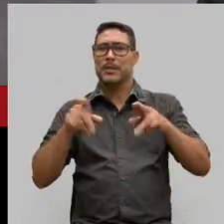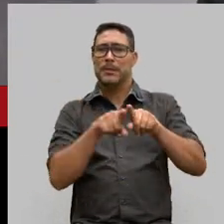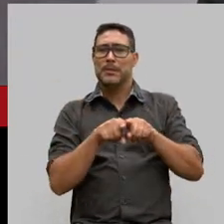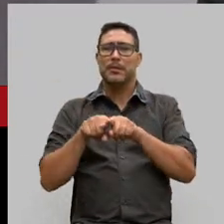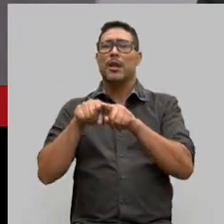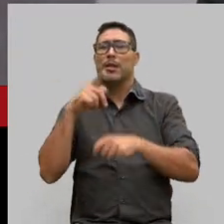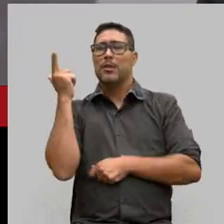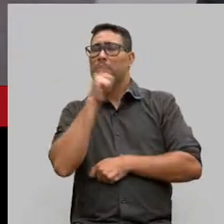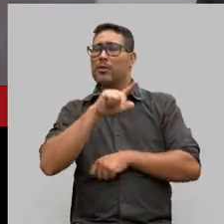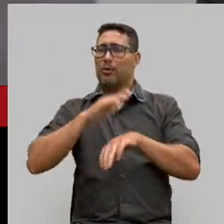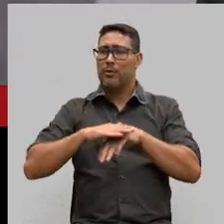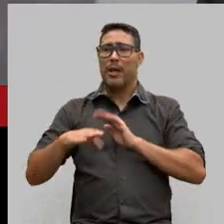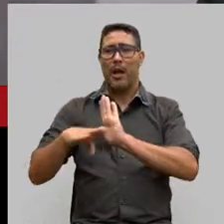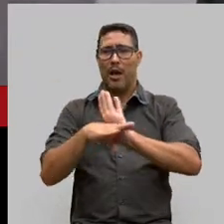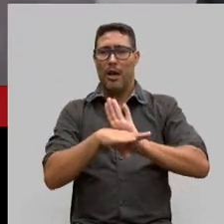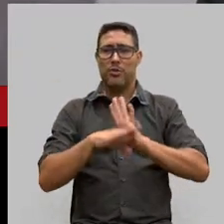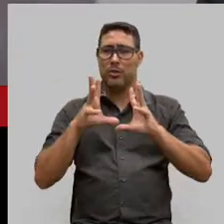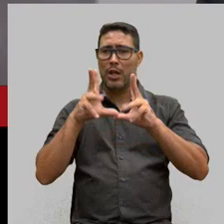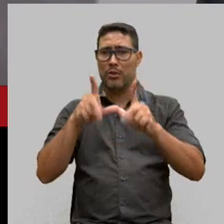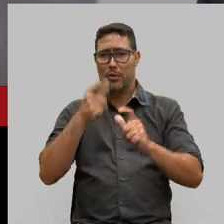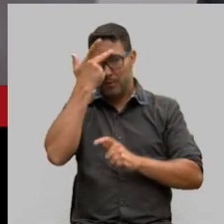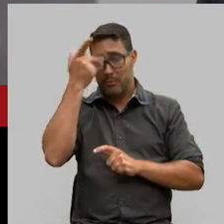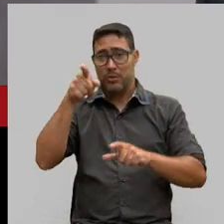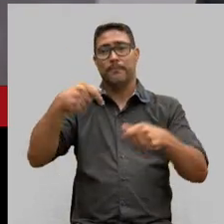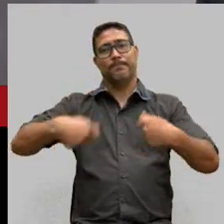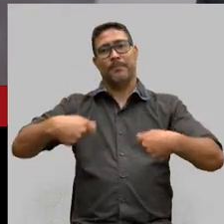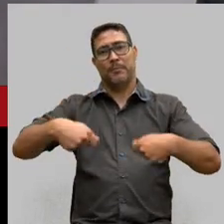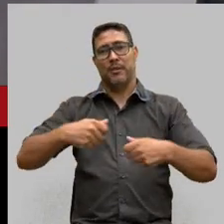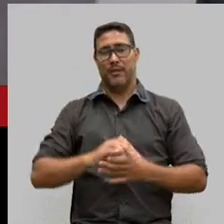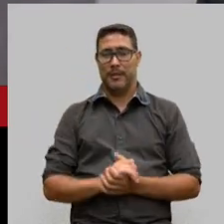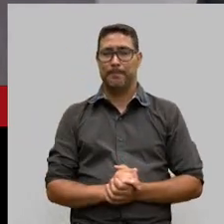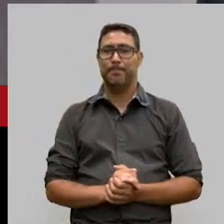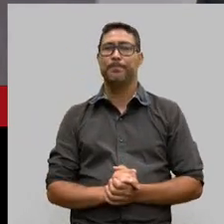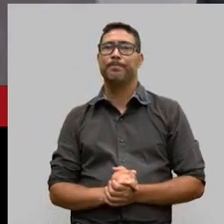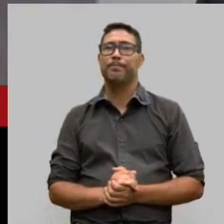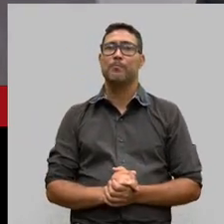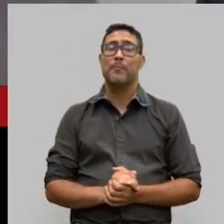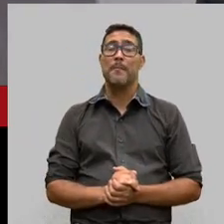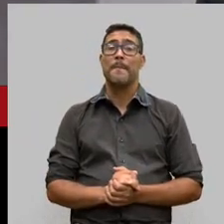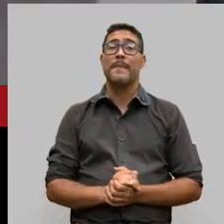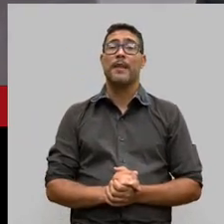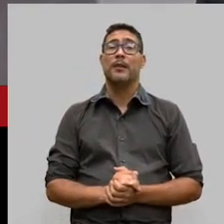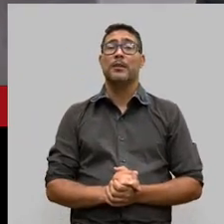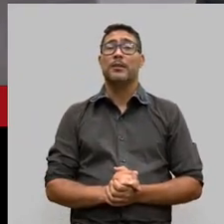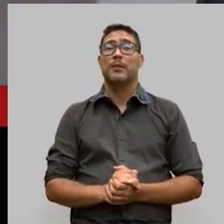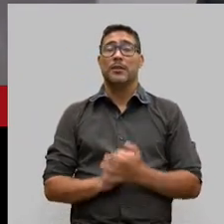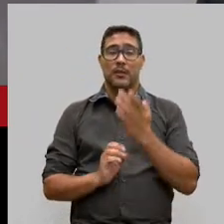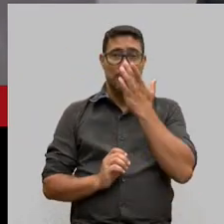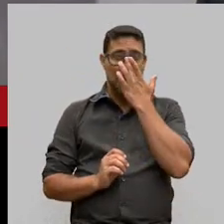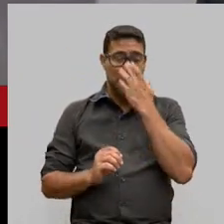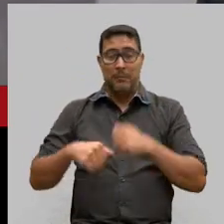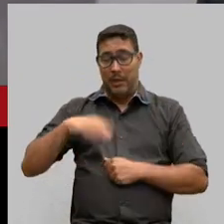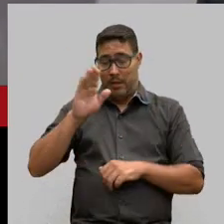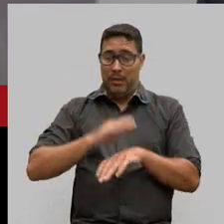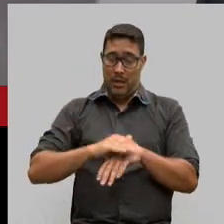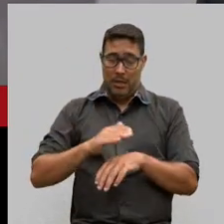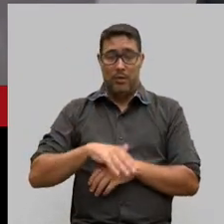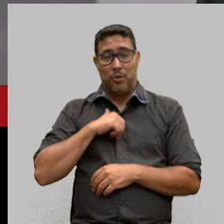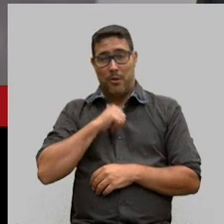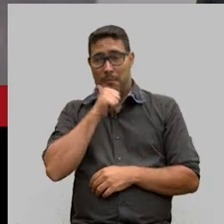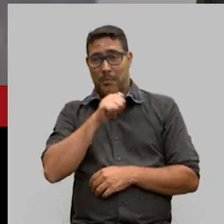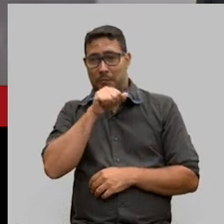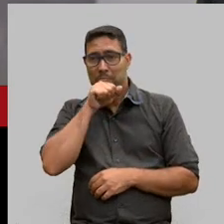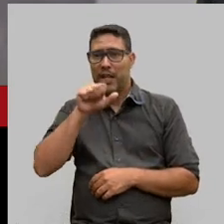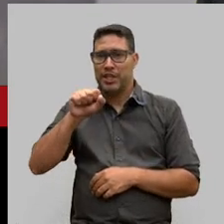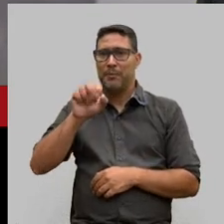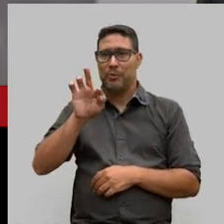atender aqueles e aquelas que precisam E aí gente mais do que a minha condição de Mãe atípica